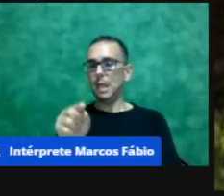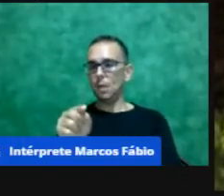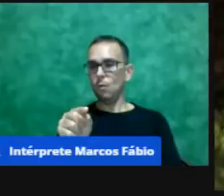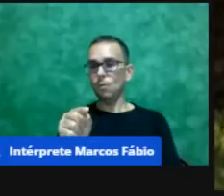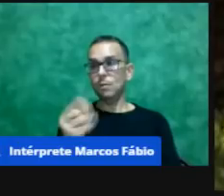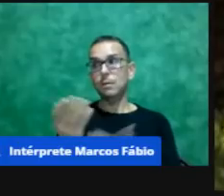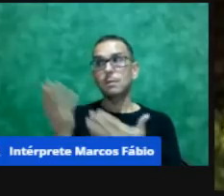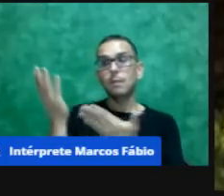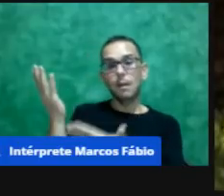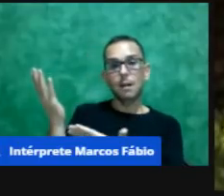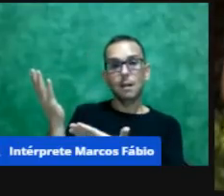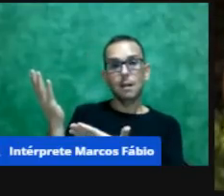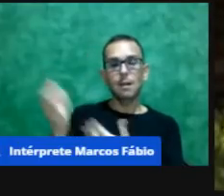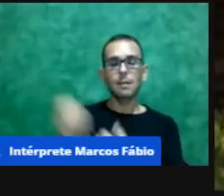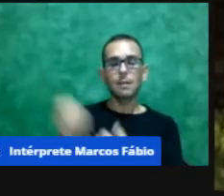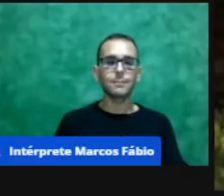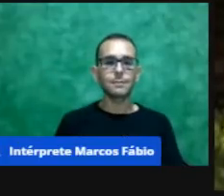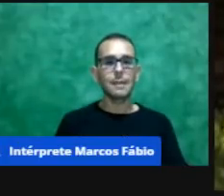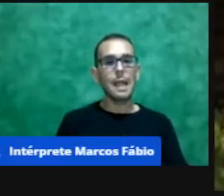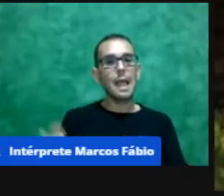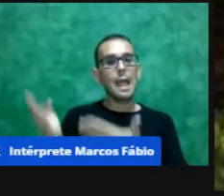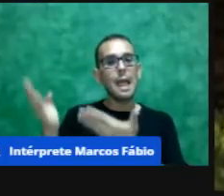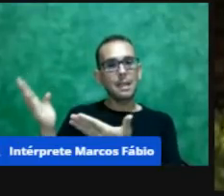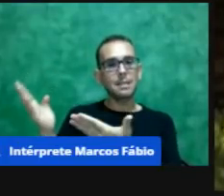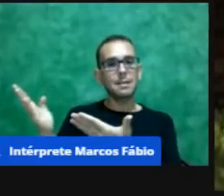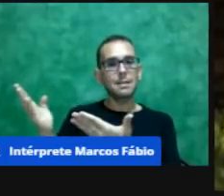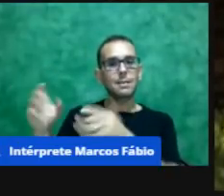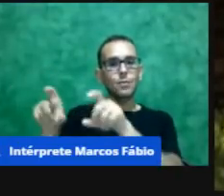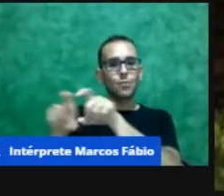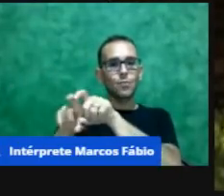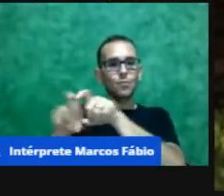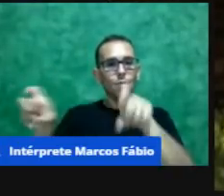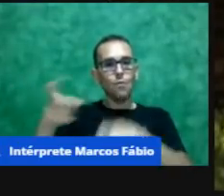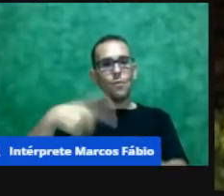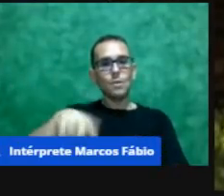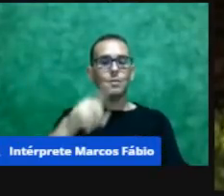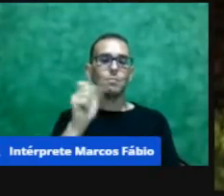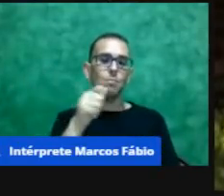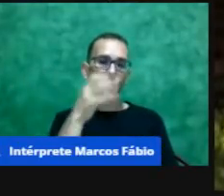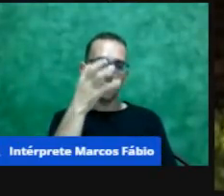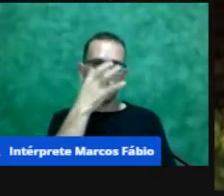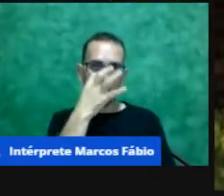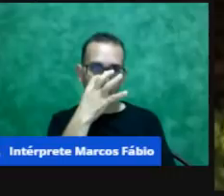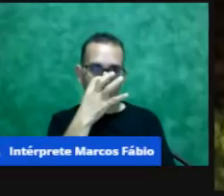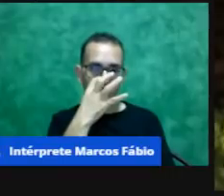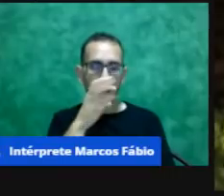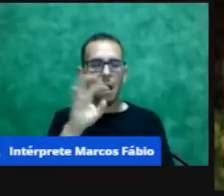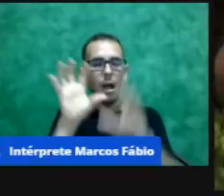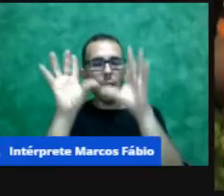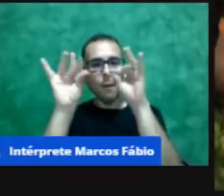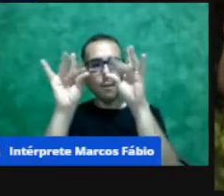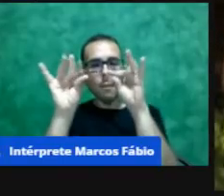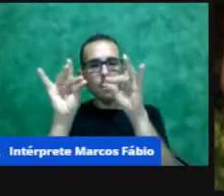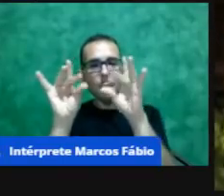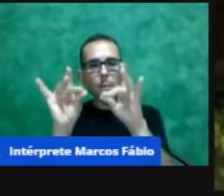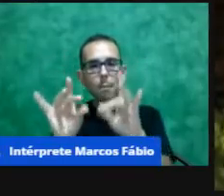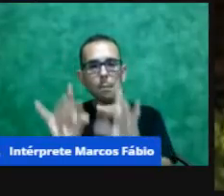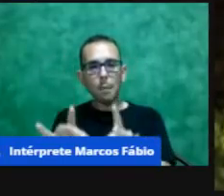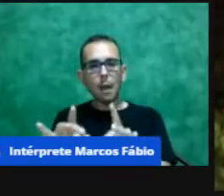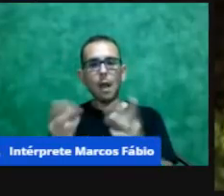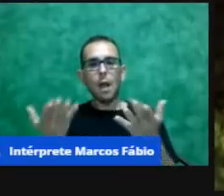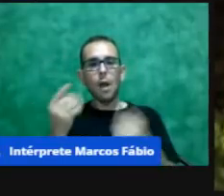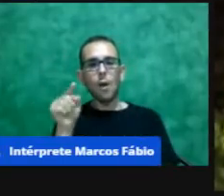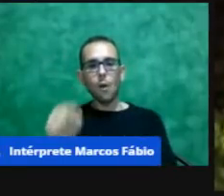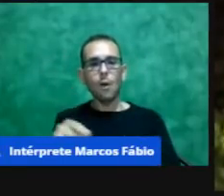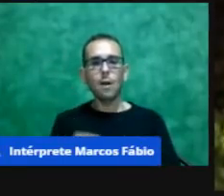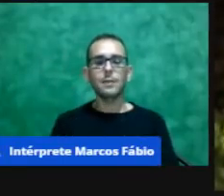lá. Isso, esse daí mesmo. Então vocês podem observar aí toda aquilo que eu falei agora,